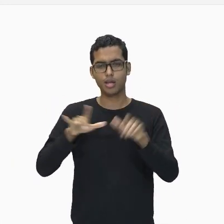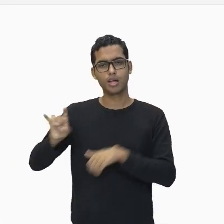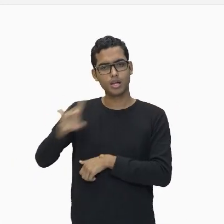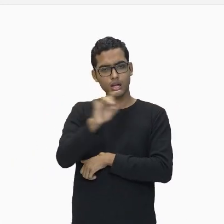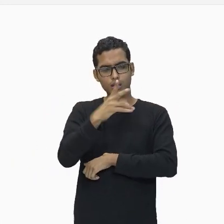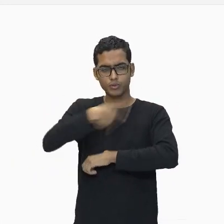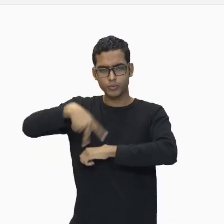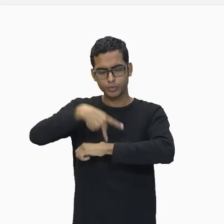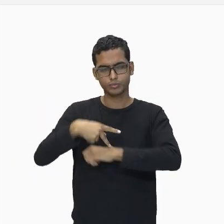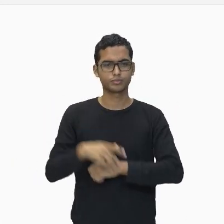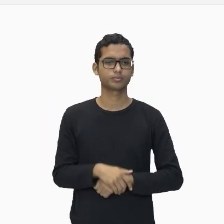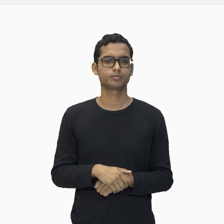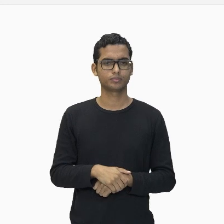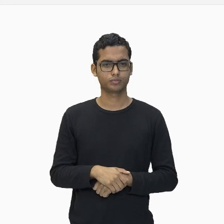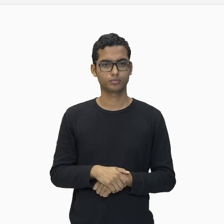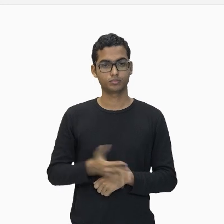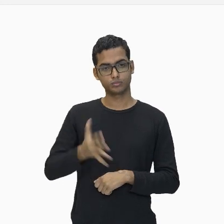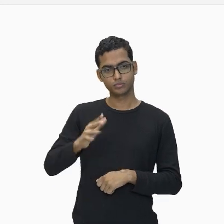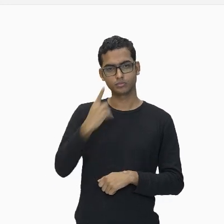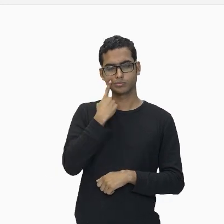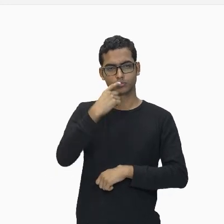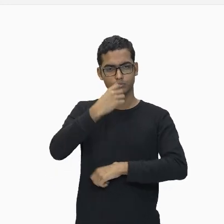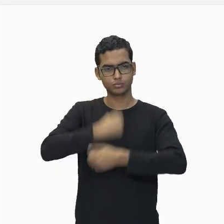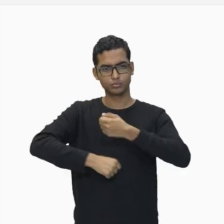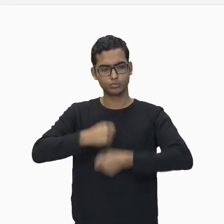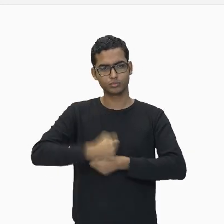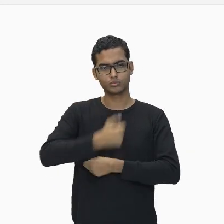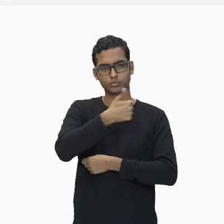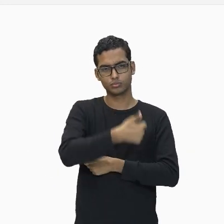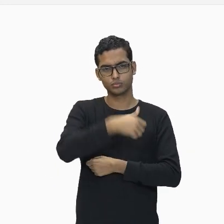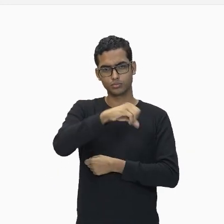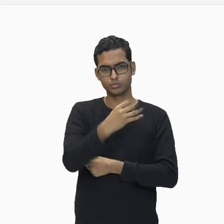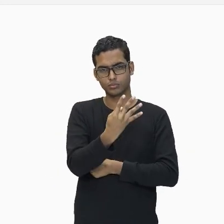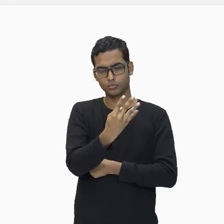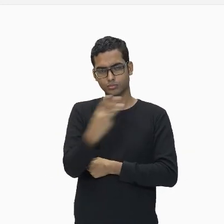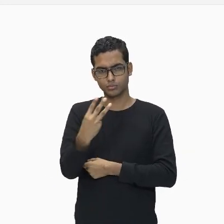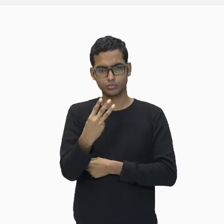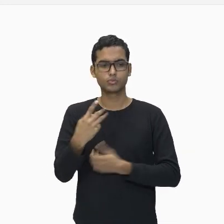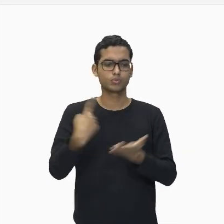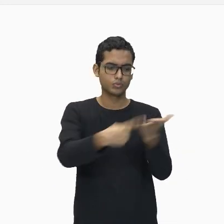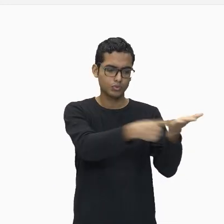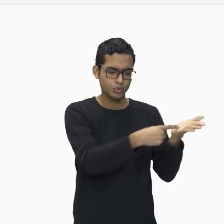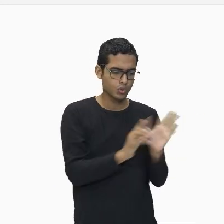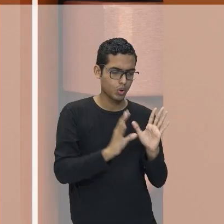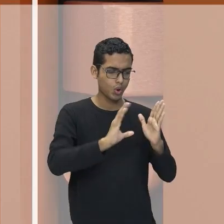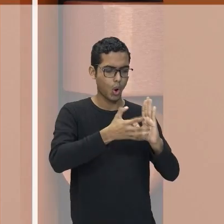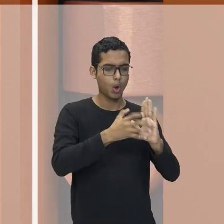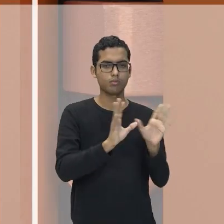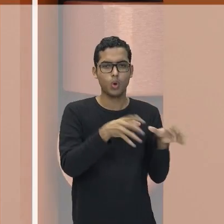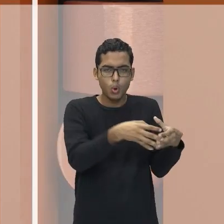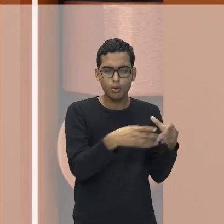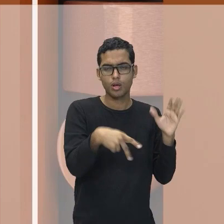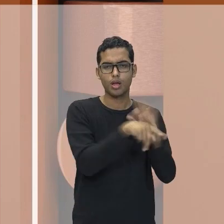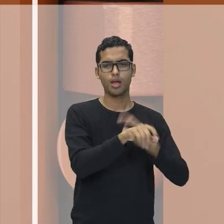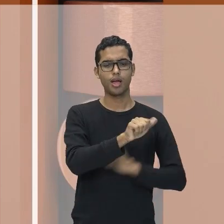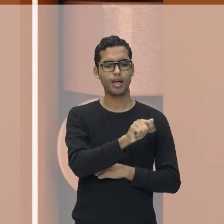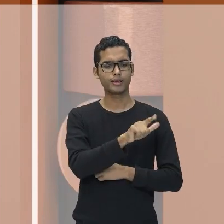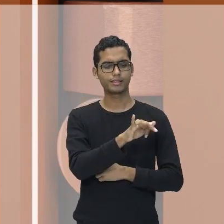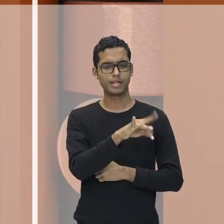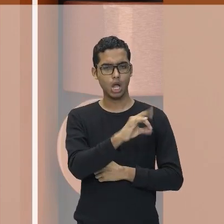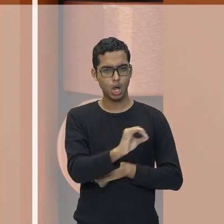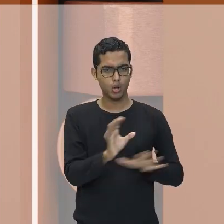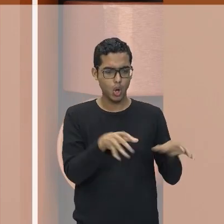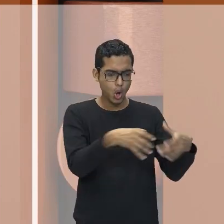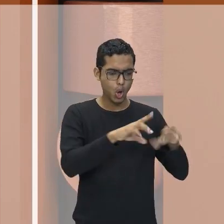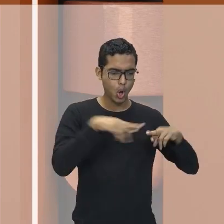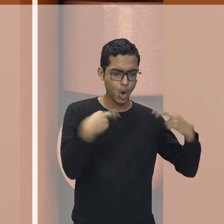país. Vocês estão vendo que em 1943, os aliados já estavam reunindo-se para traçar planos sobre o